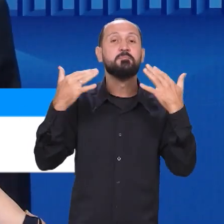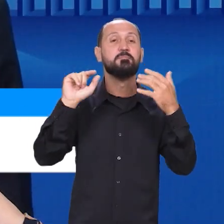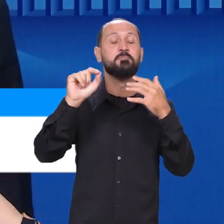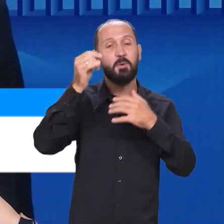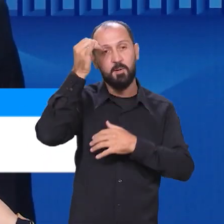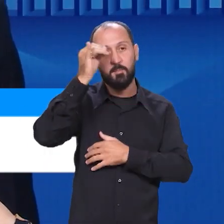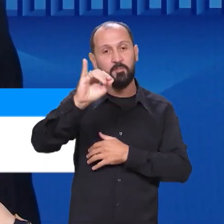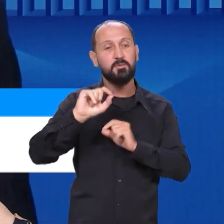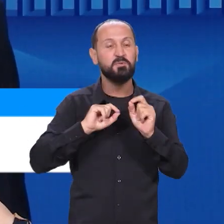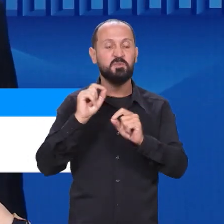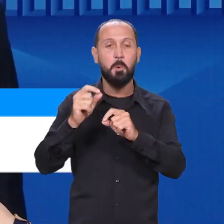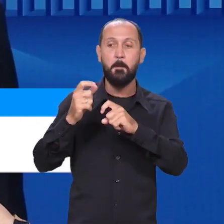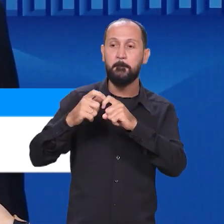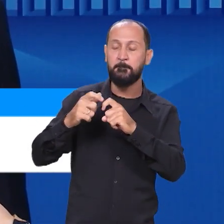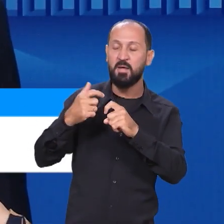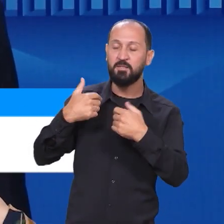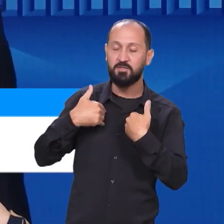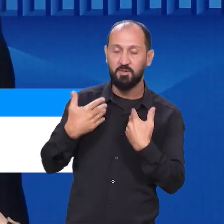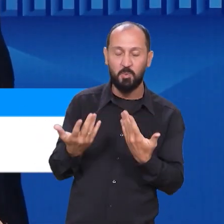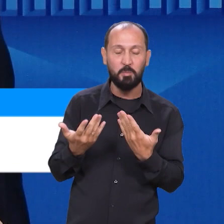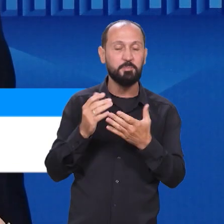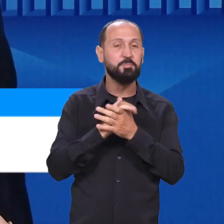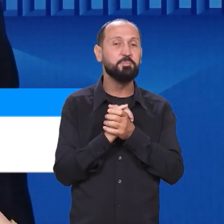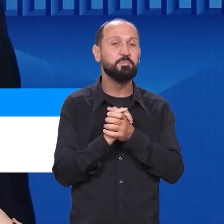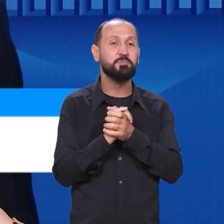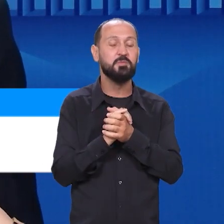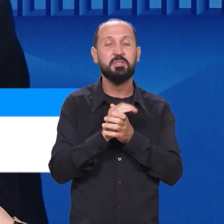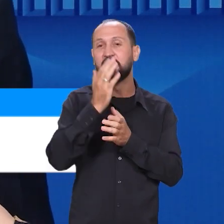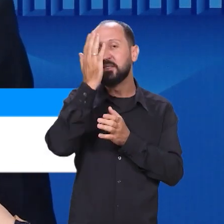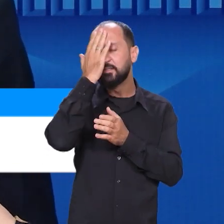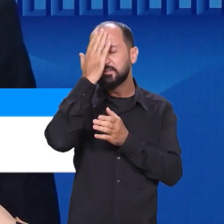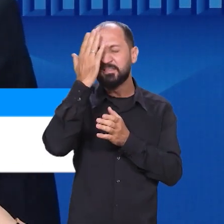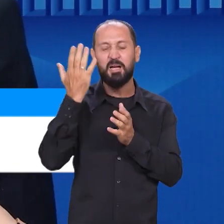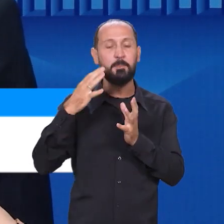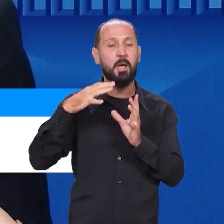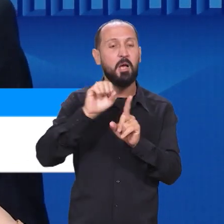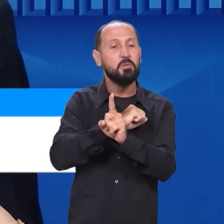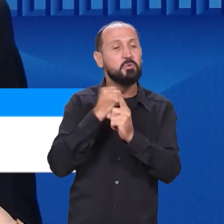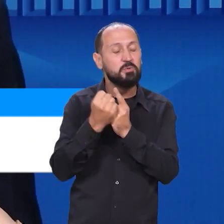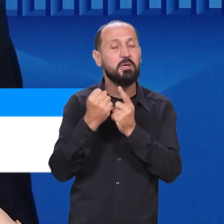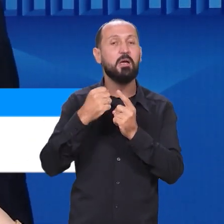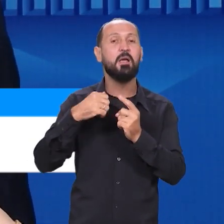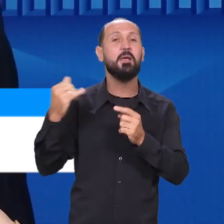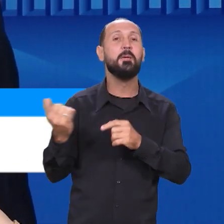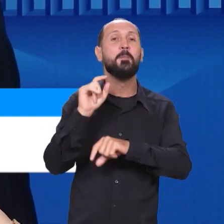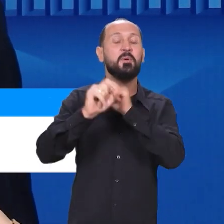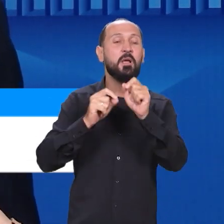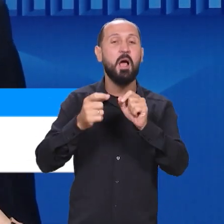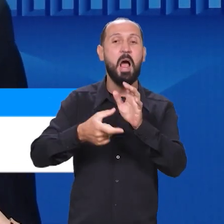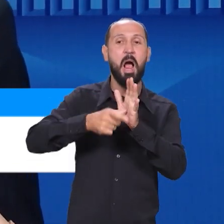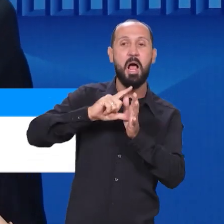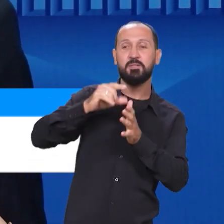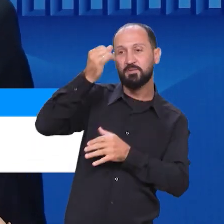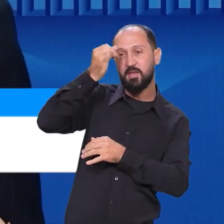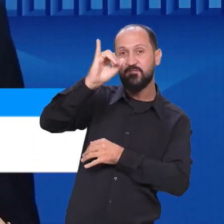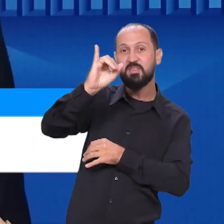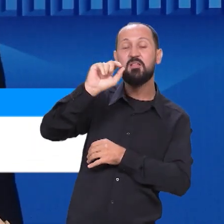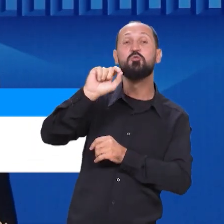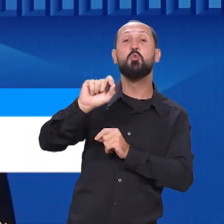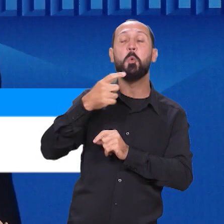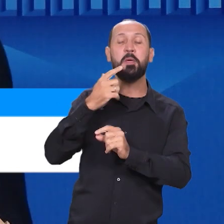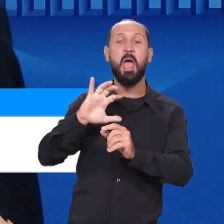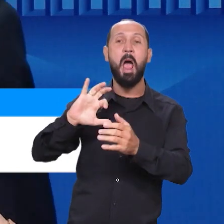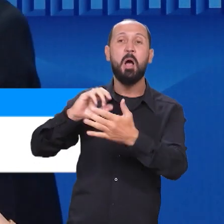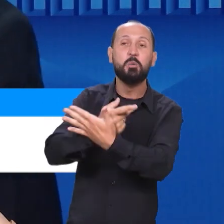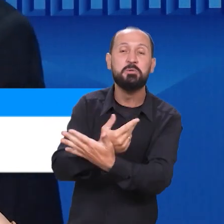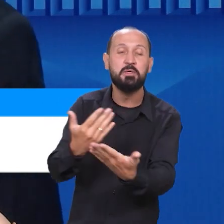objetivo é chamar a atenção para a prevenção. Como médico homeopata que eu sou, a gente sabe, toda a sociedade sabe que é muito mais importante você